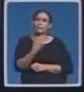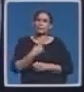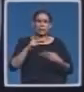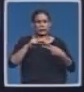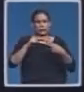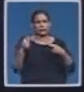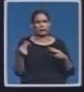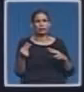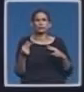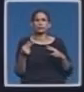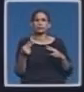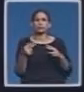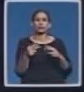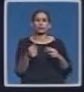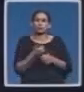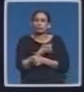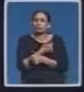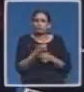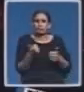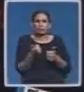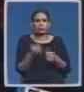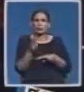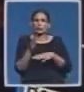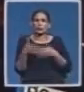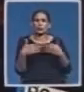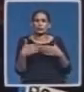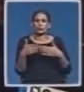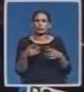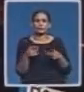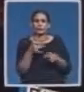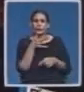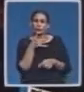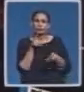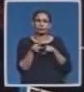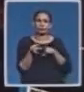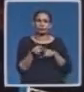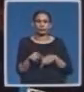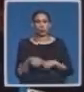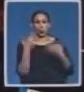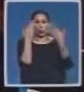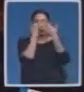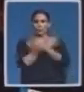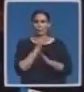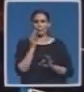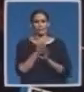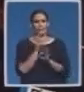autarquias, independentemente da sua cor partidária. A noite foi de celebração